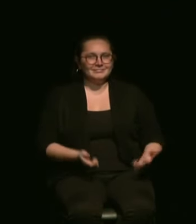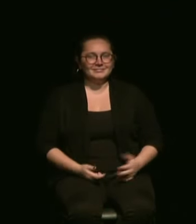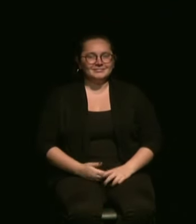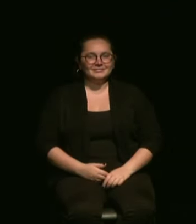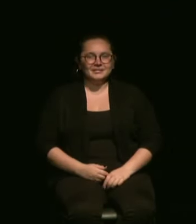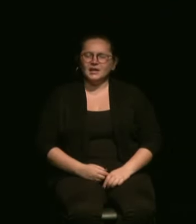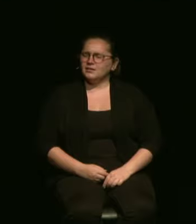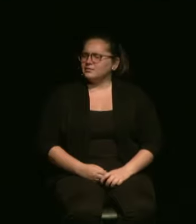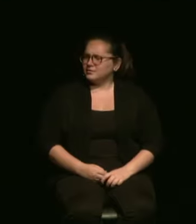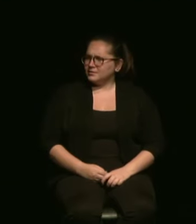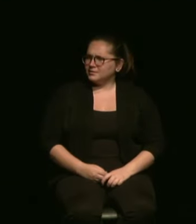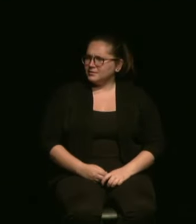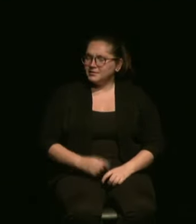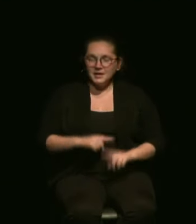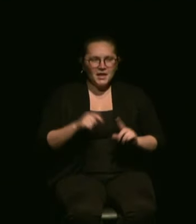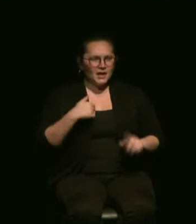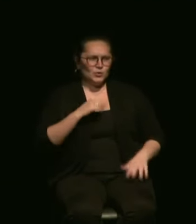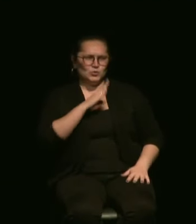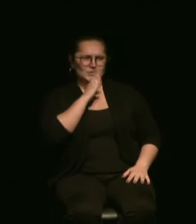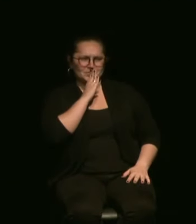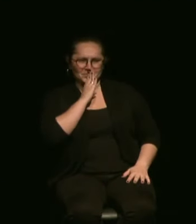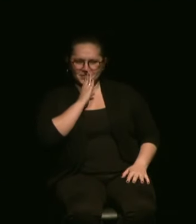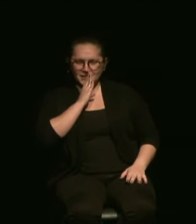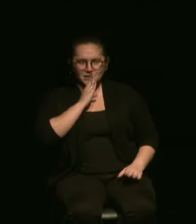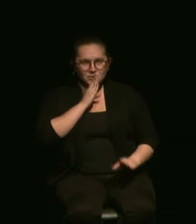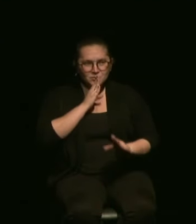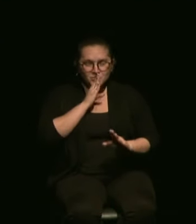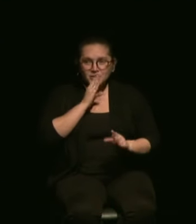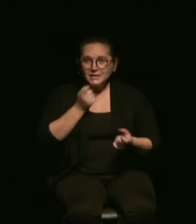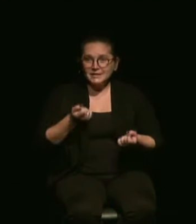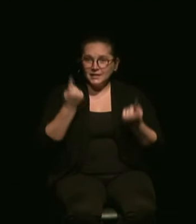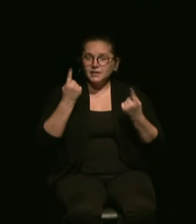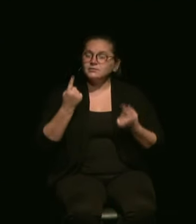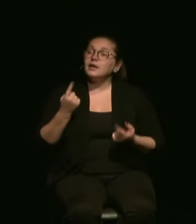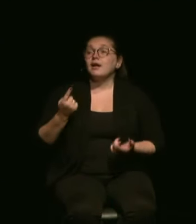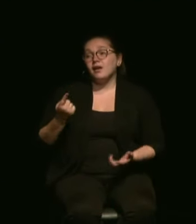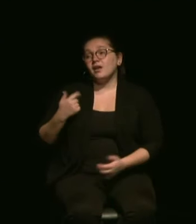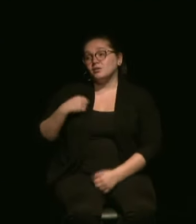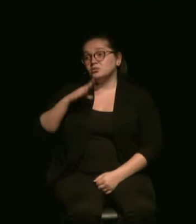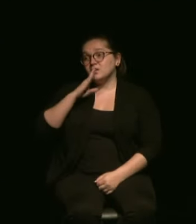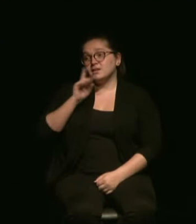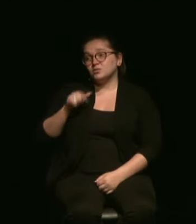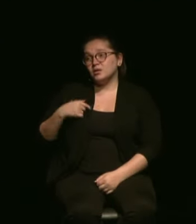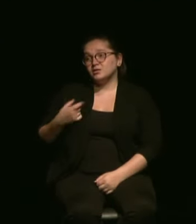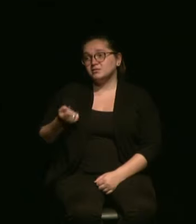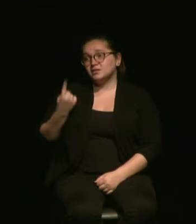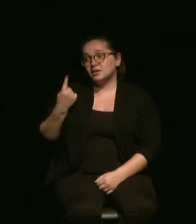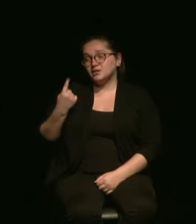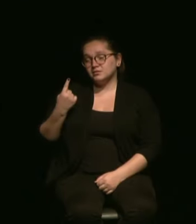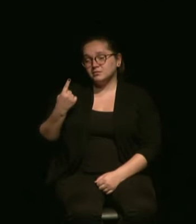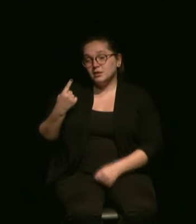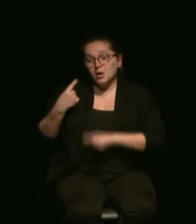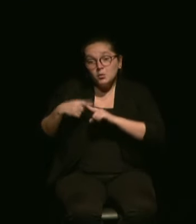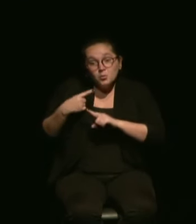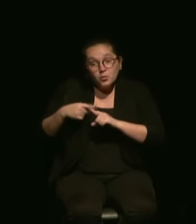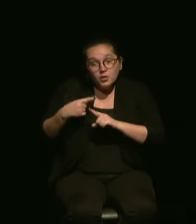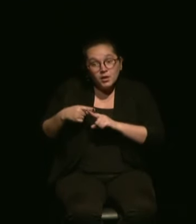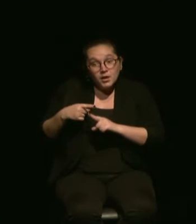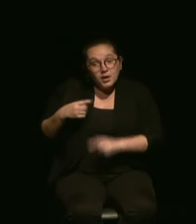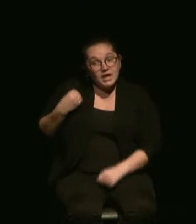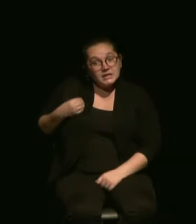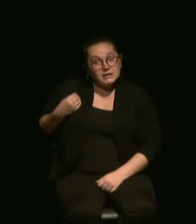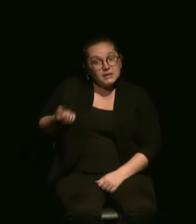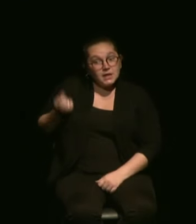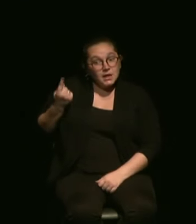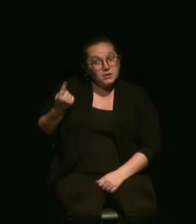estranho. Foi? O silêncio ficou estranho, esse silêncio. O silêncio tem que ficar estranho. Por quê? O silêncio é mais estranho que a vida, porque é